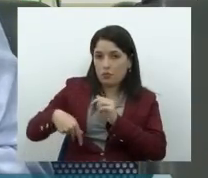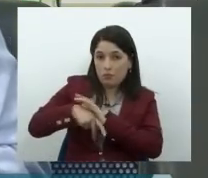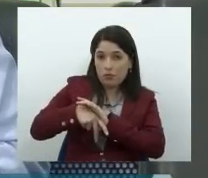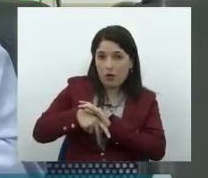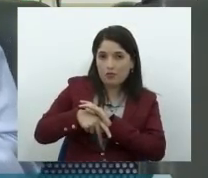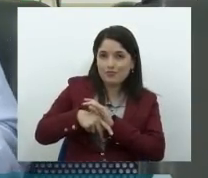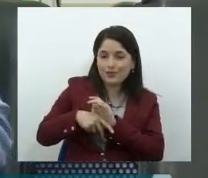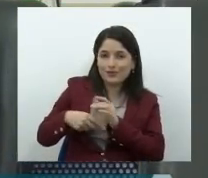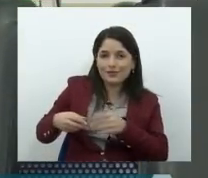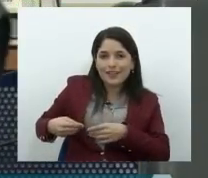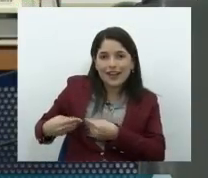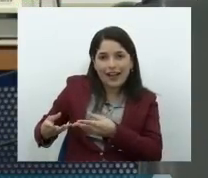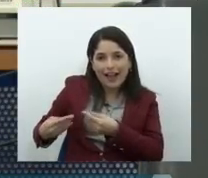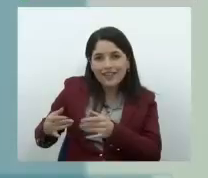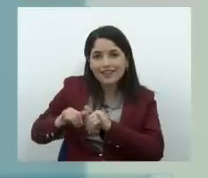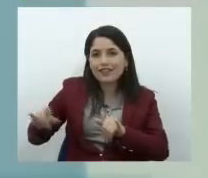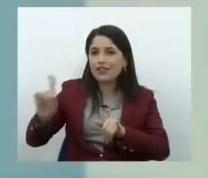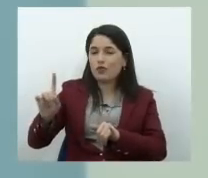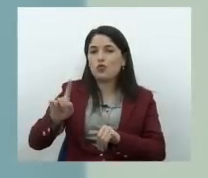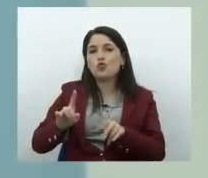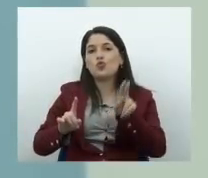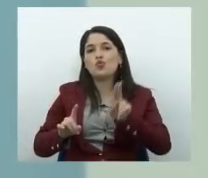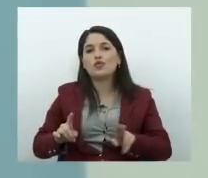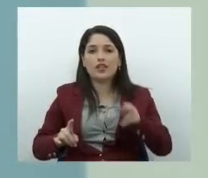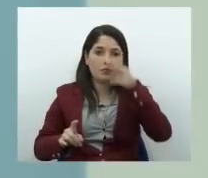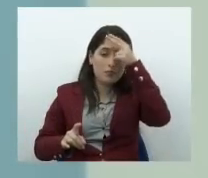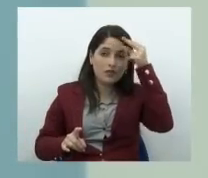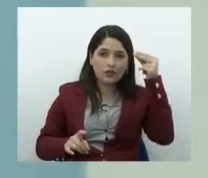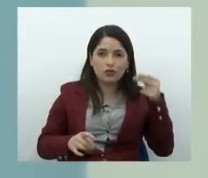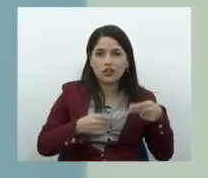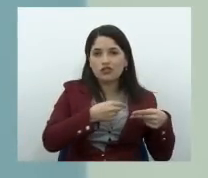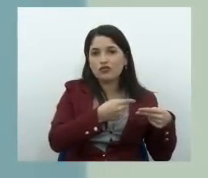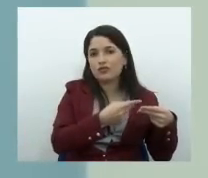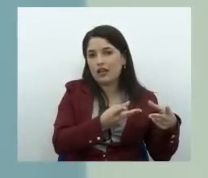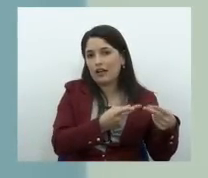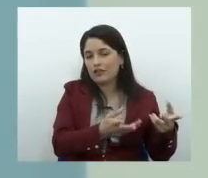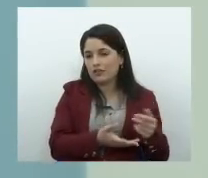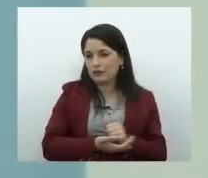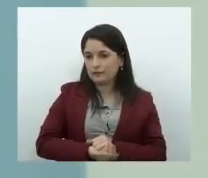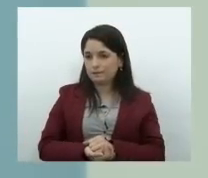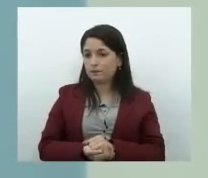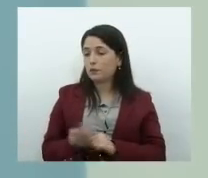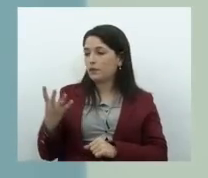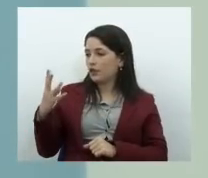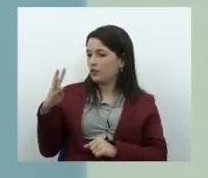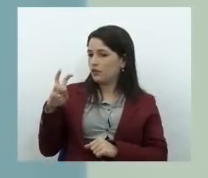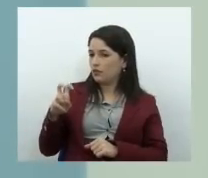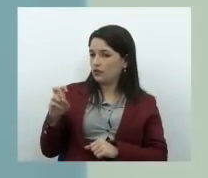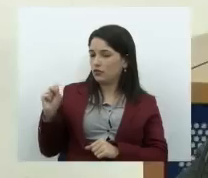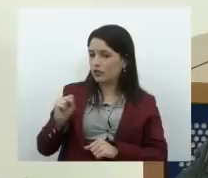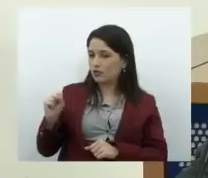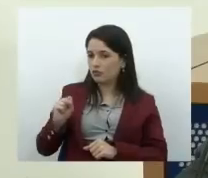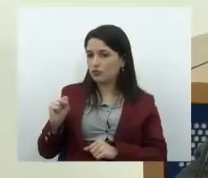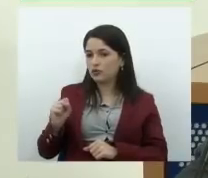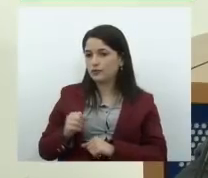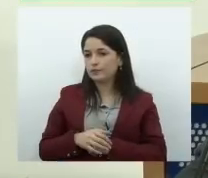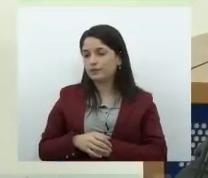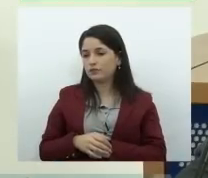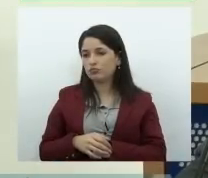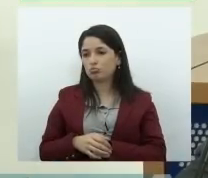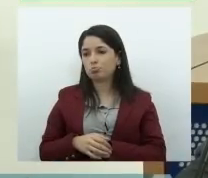da prefeitura. Muito obrigado, candidato. Candidato Guti, o senhor tem 45 segundos para a sua réplica. Eu